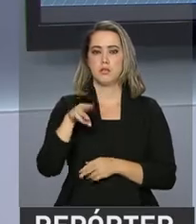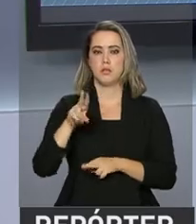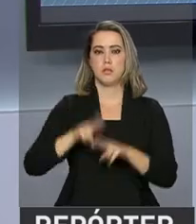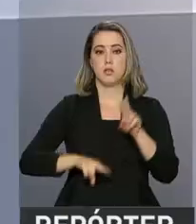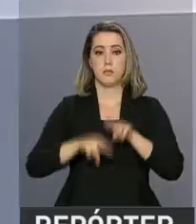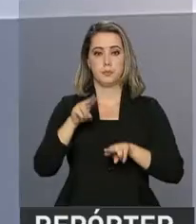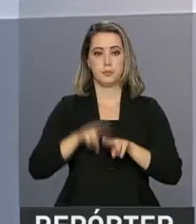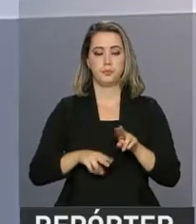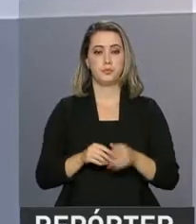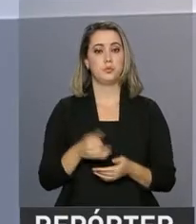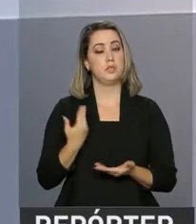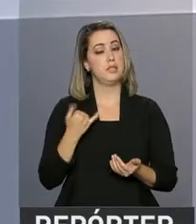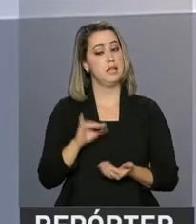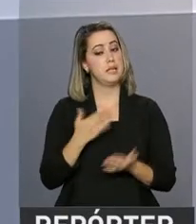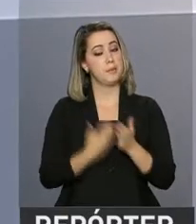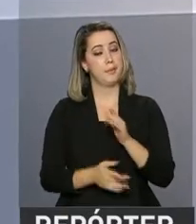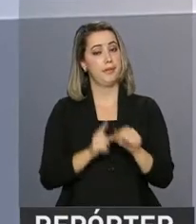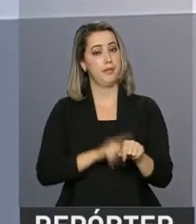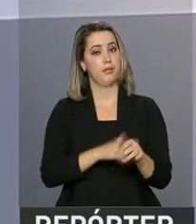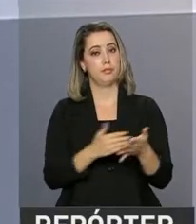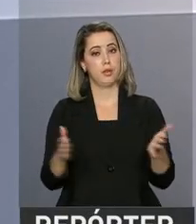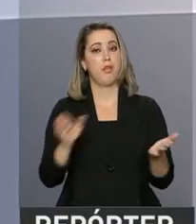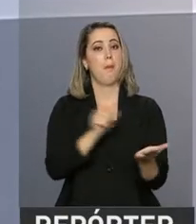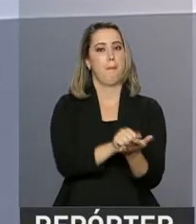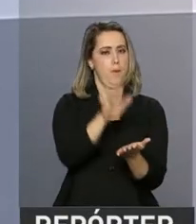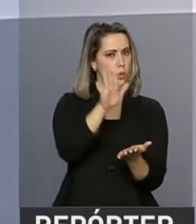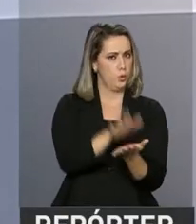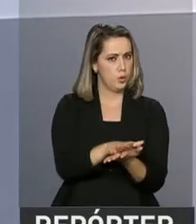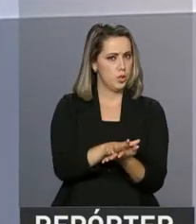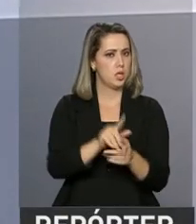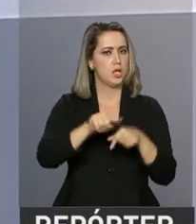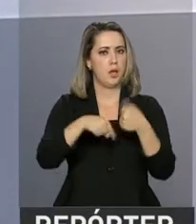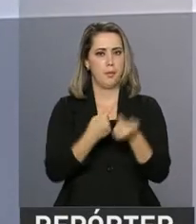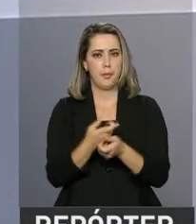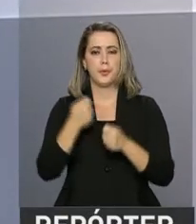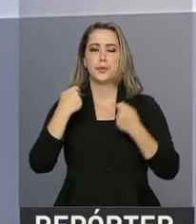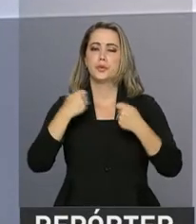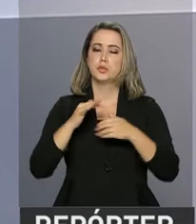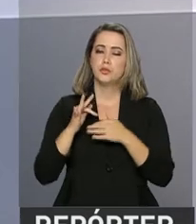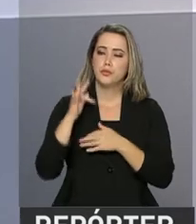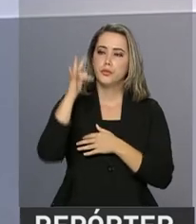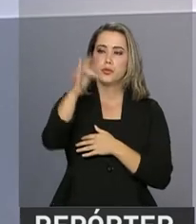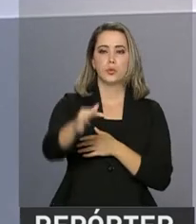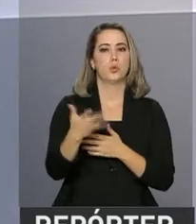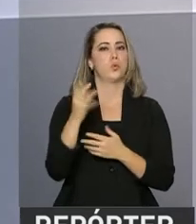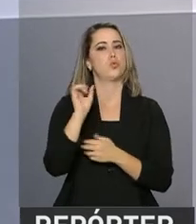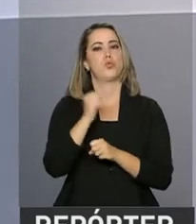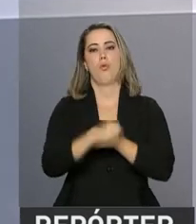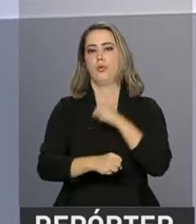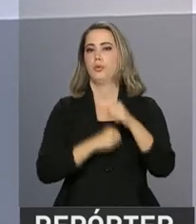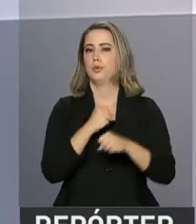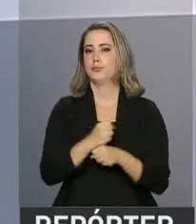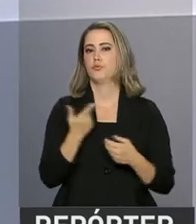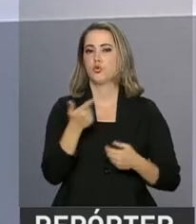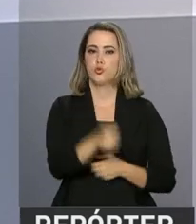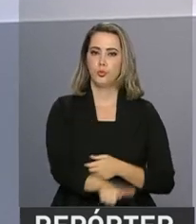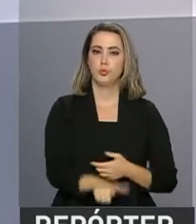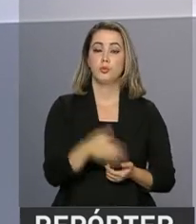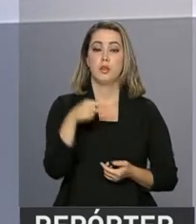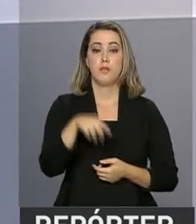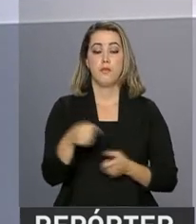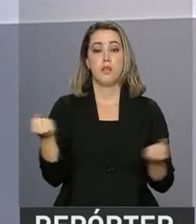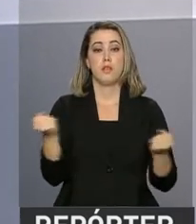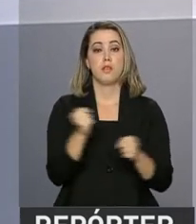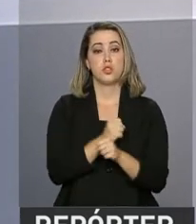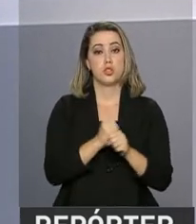junho e quem perder a data paga multa e tem todo o processo de seleção adiado para o ano seguinte a novidade este ano